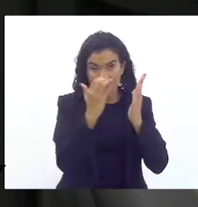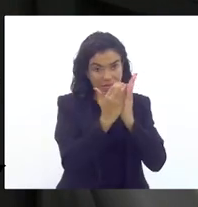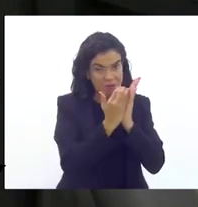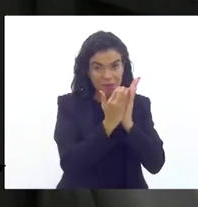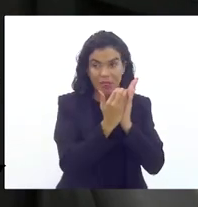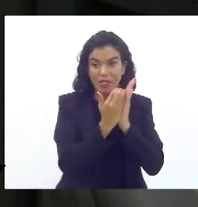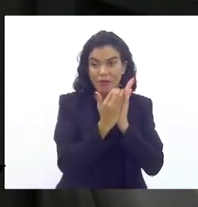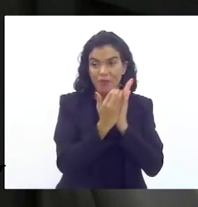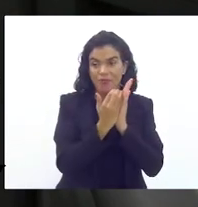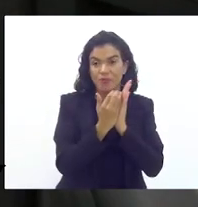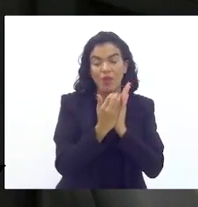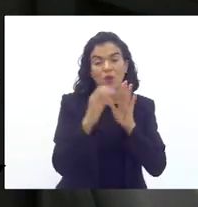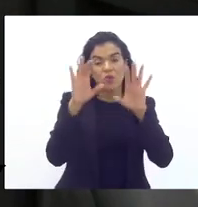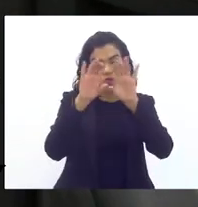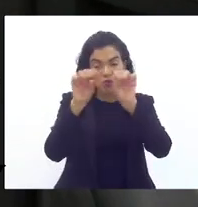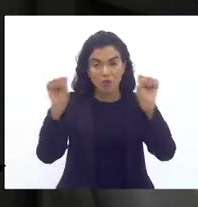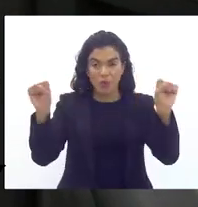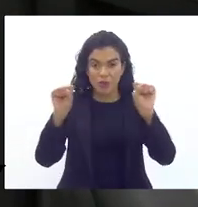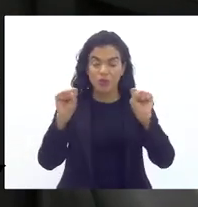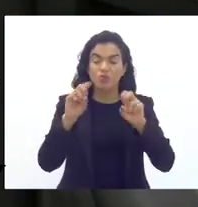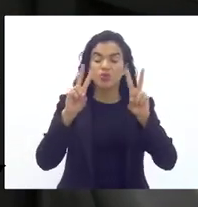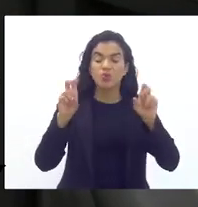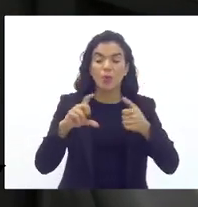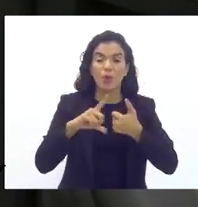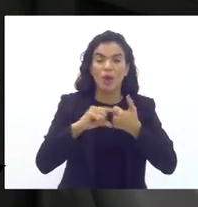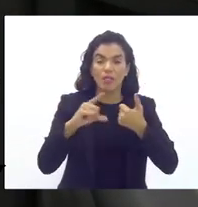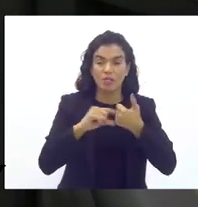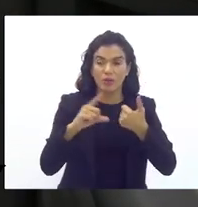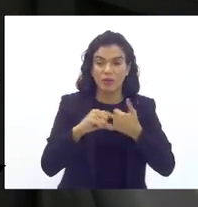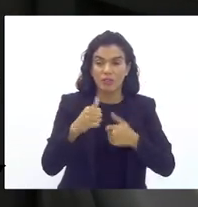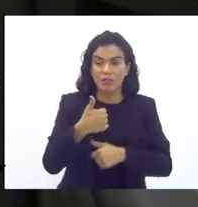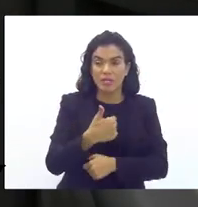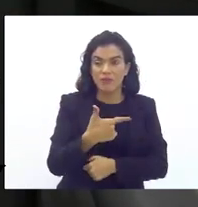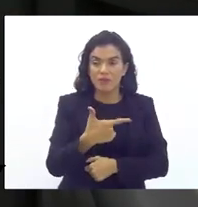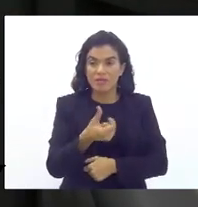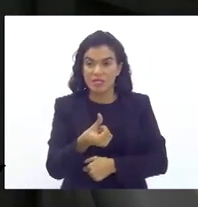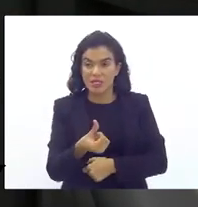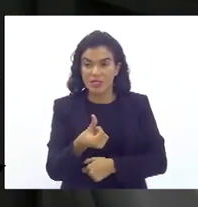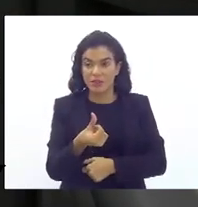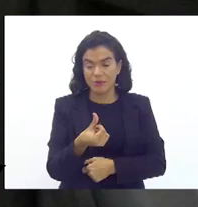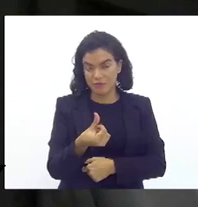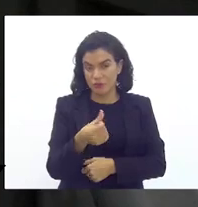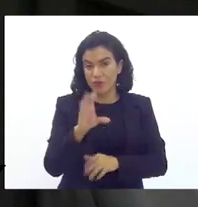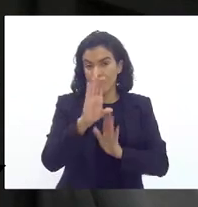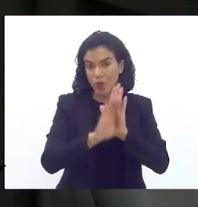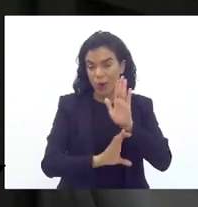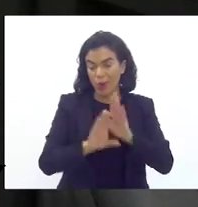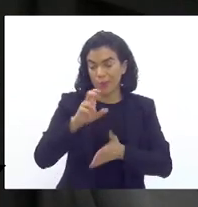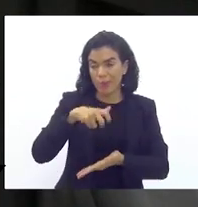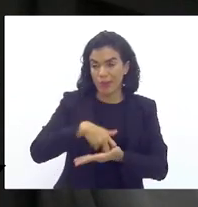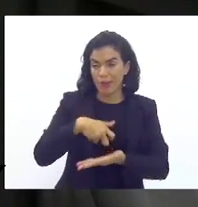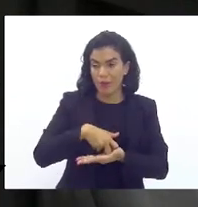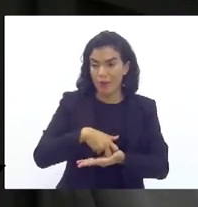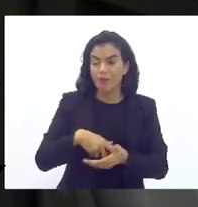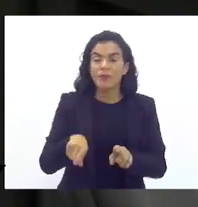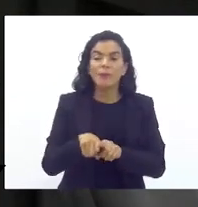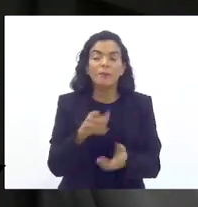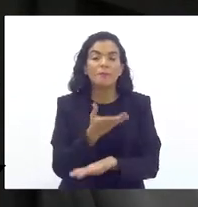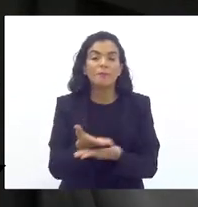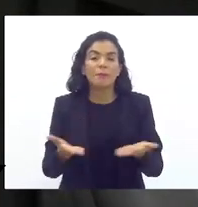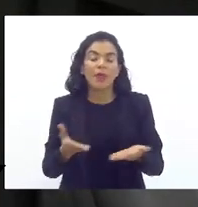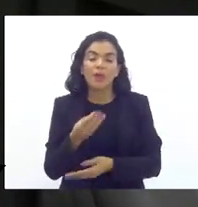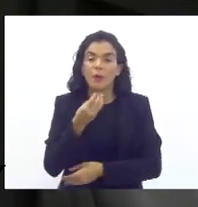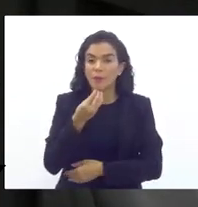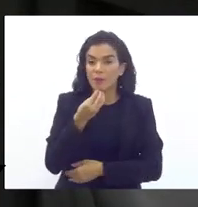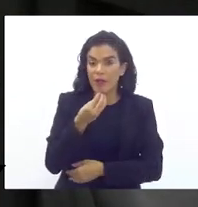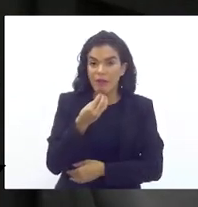STJ reiteradamente diz sobre o artigo 227 Código Processo Penal e na verdade perde se a oportunidade